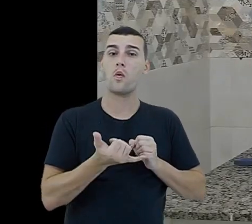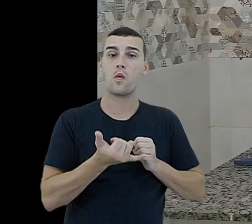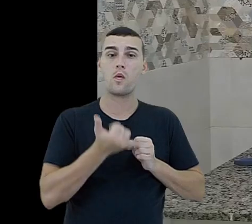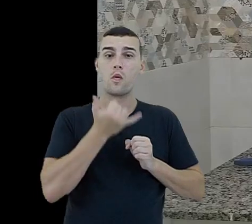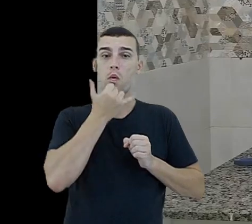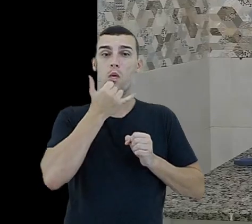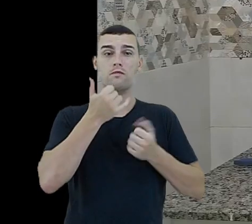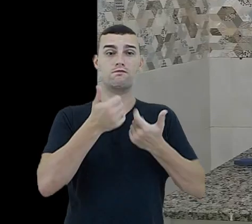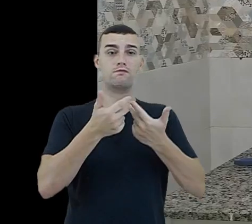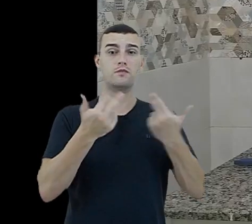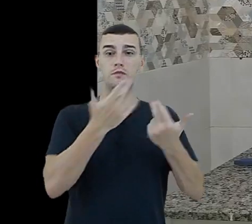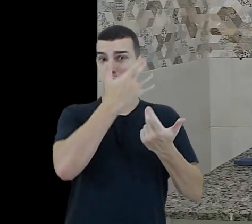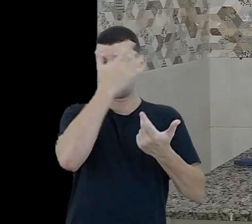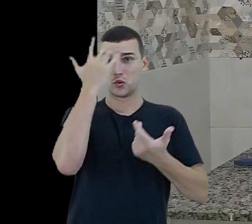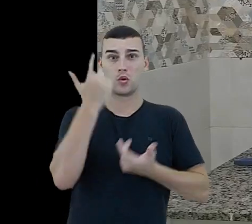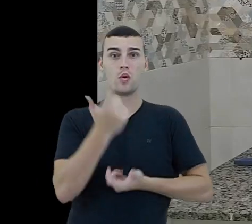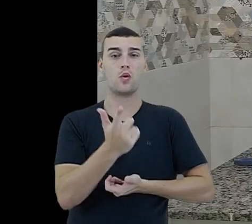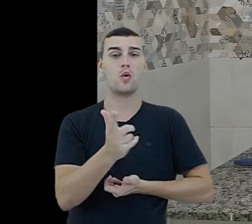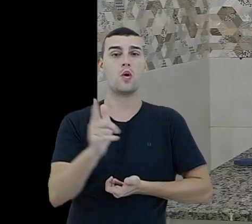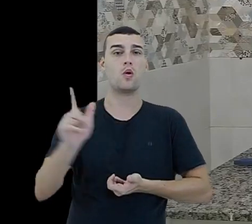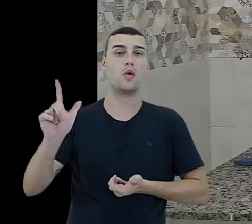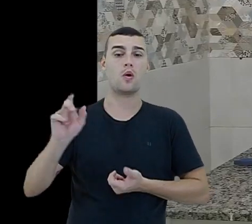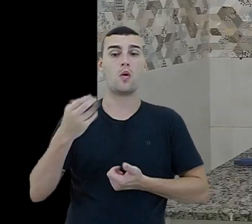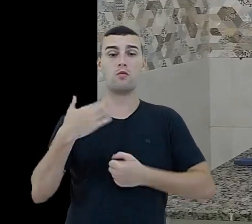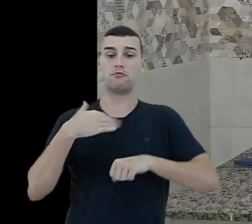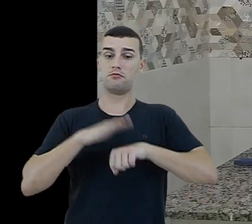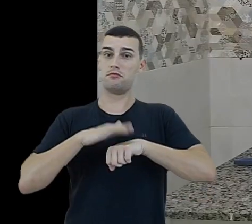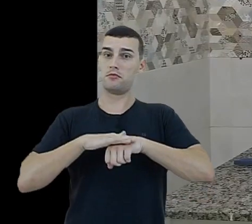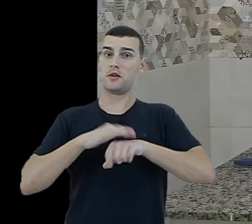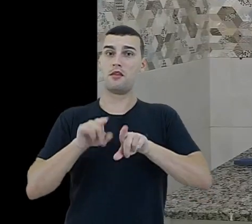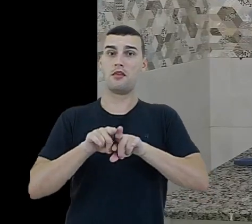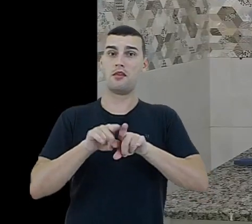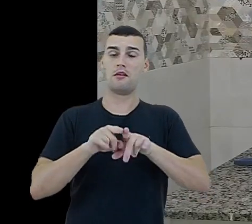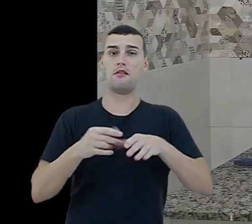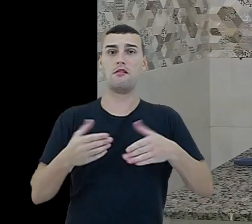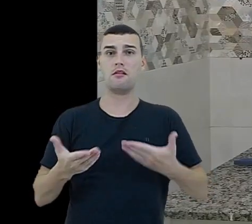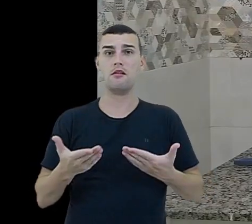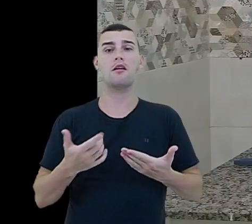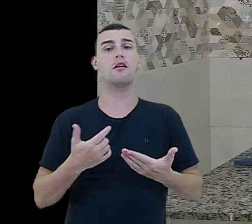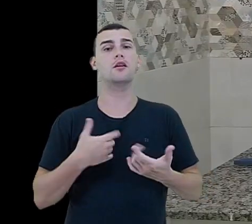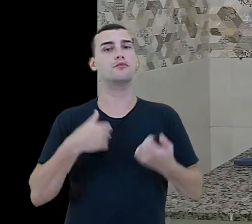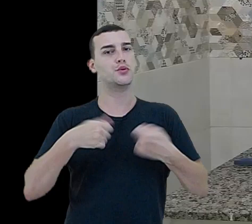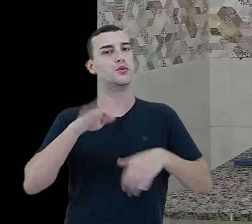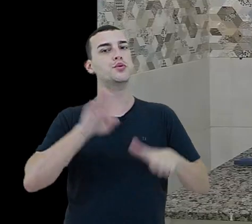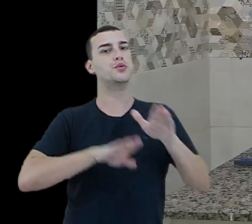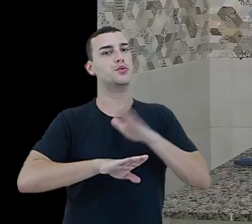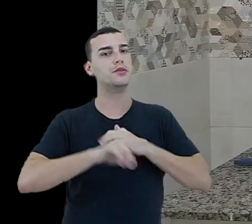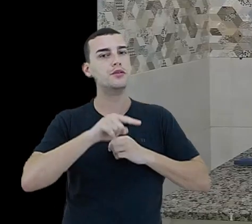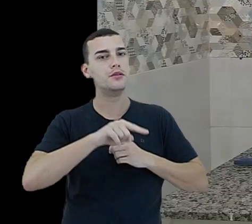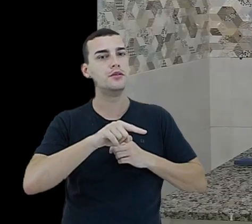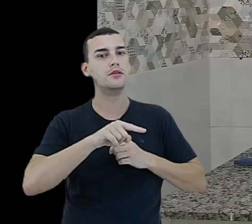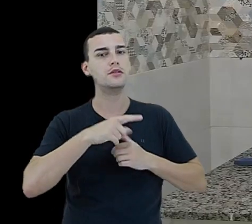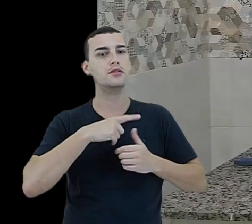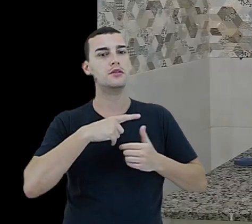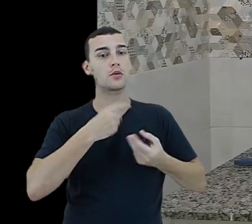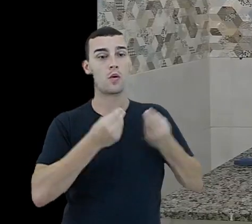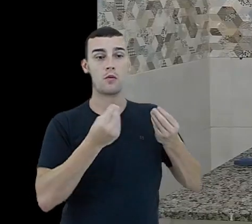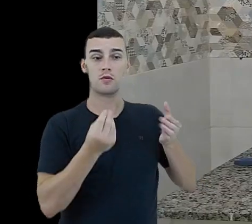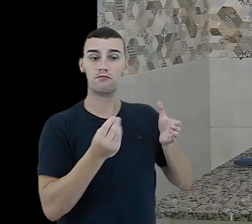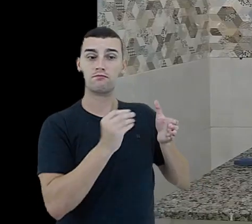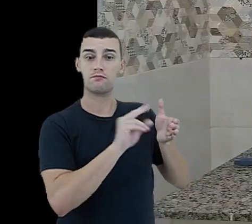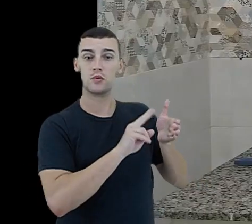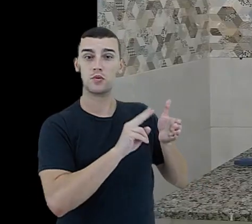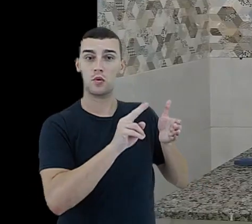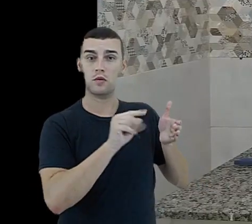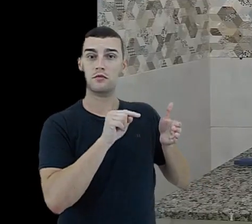de acidente para outras pessoas e até para mim mesmo. Então, eu tenho que ter esses cuidados e, no processo